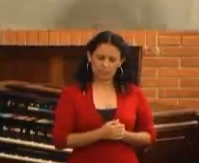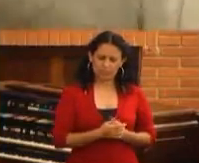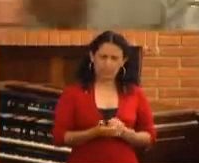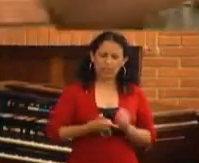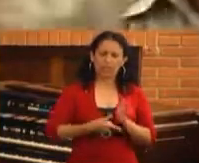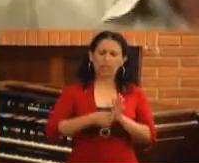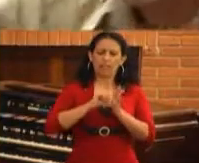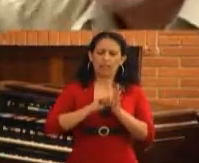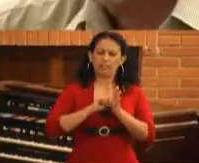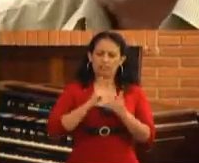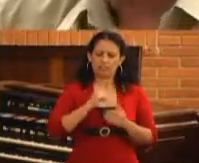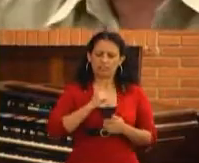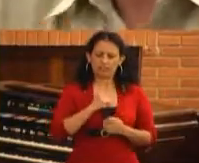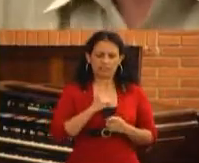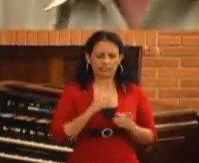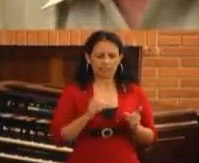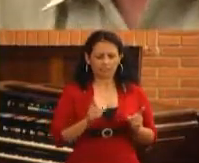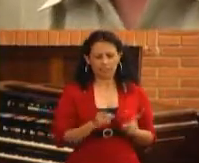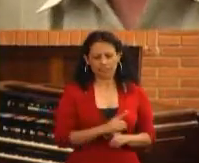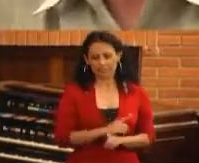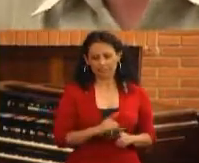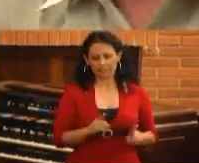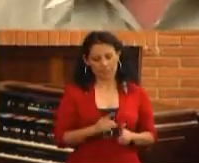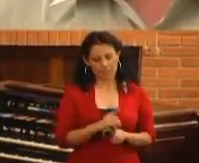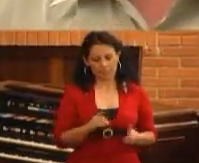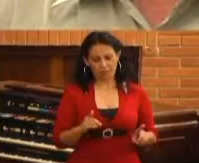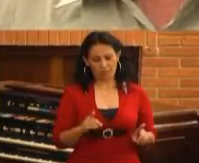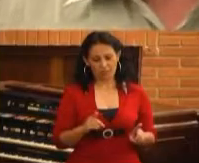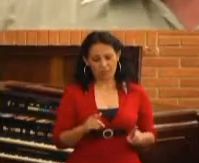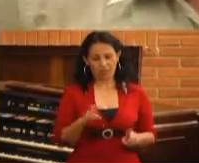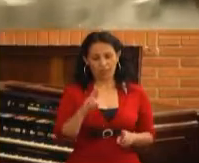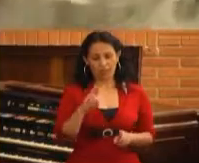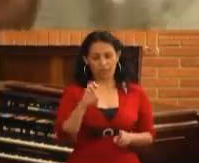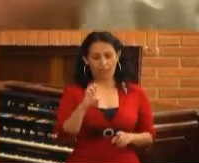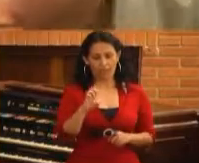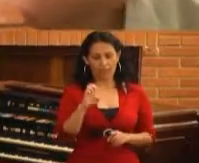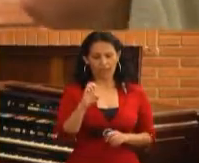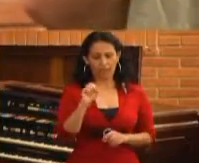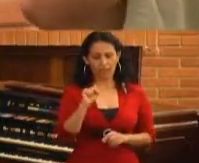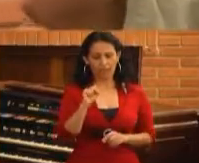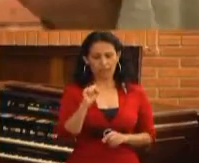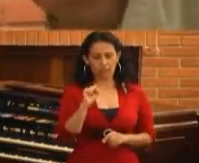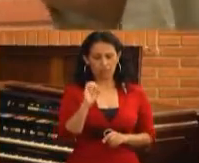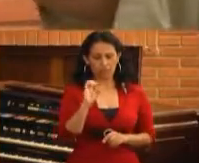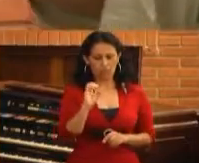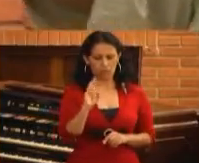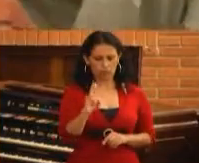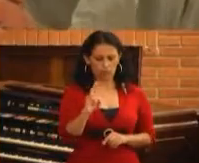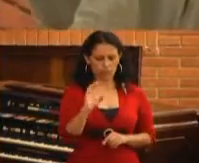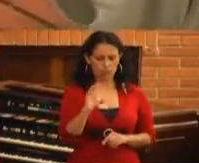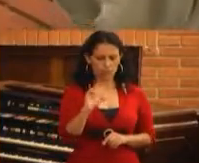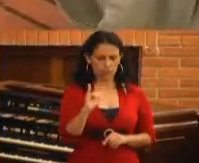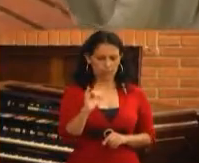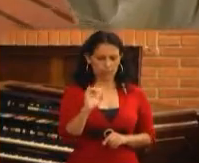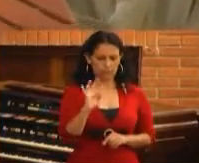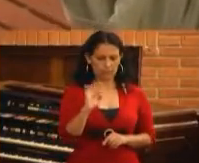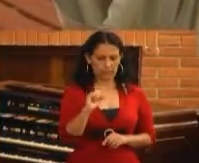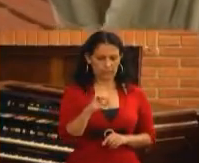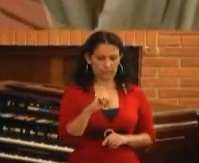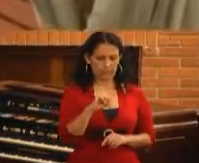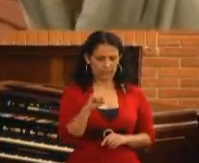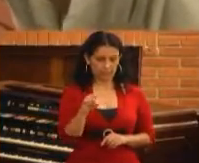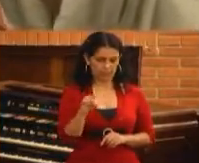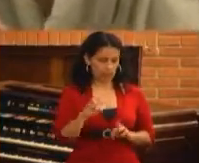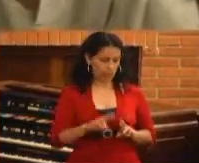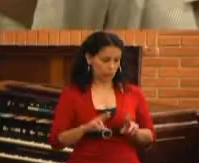antes de Jesus? Não, senhor. Houve ressuscitação. Antes de Jesus, pessoas tiveram